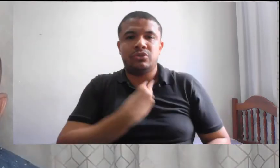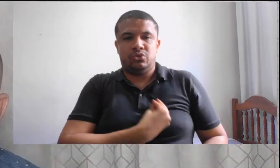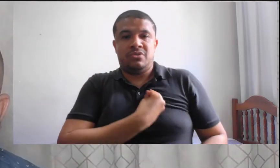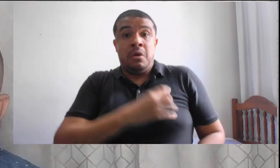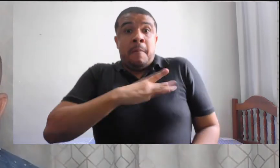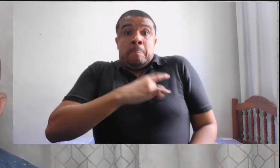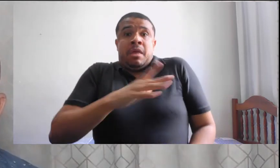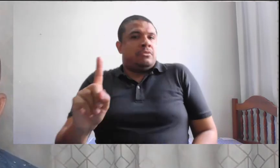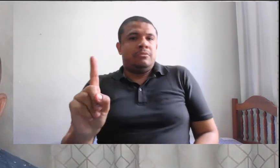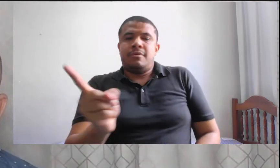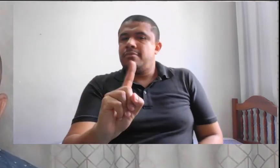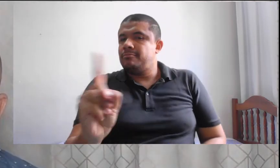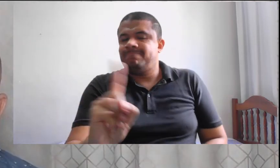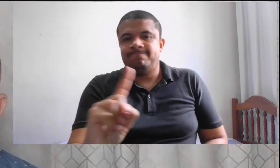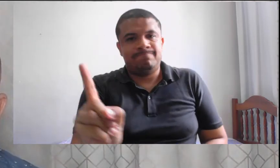Sem medo.